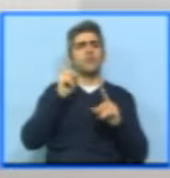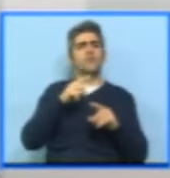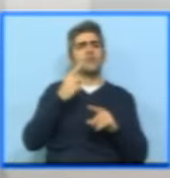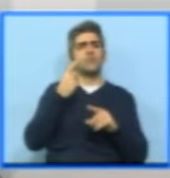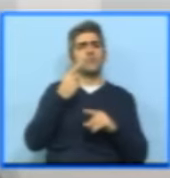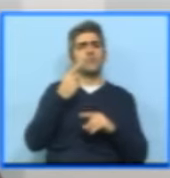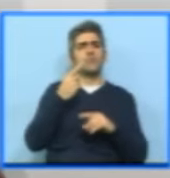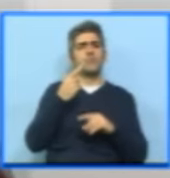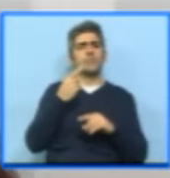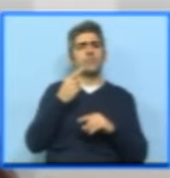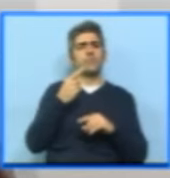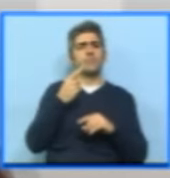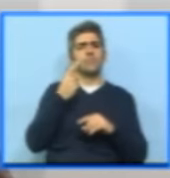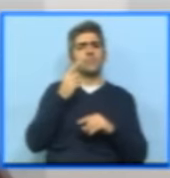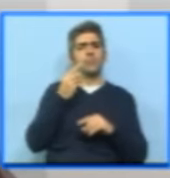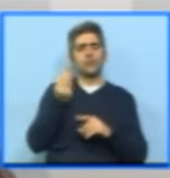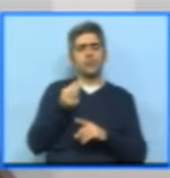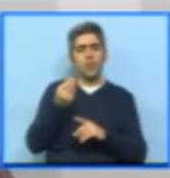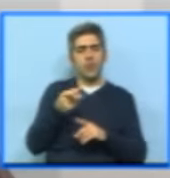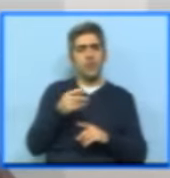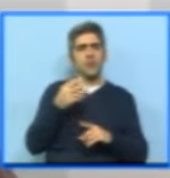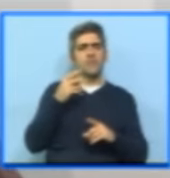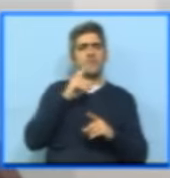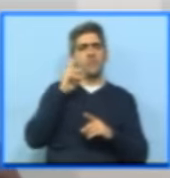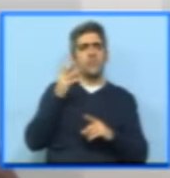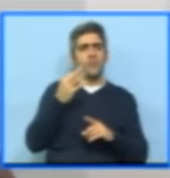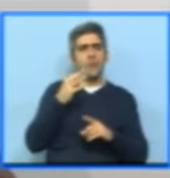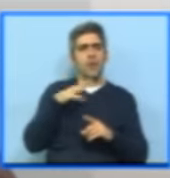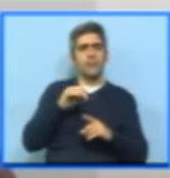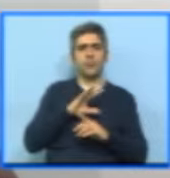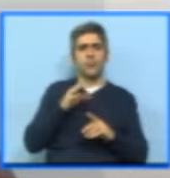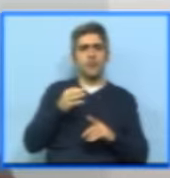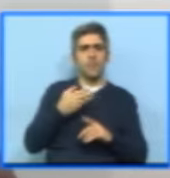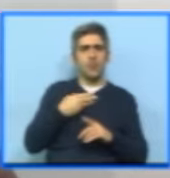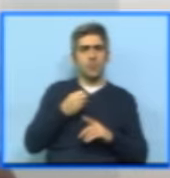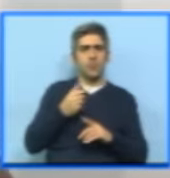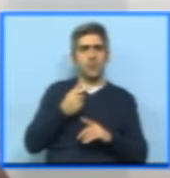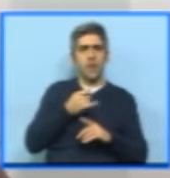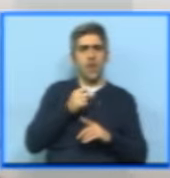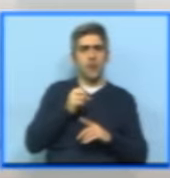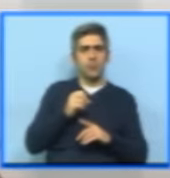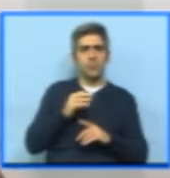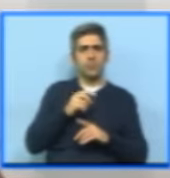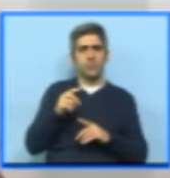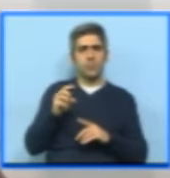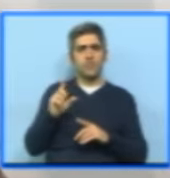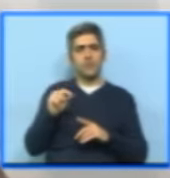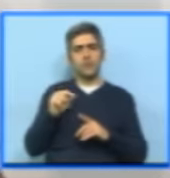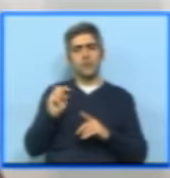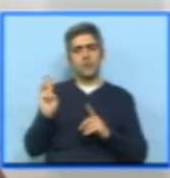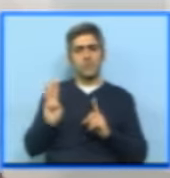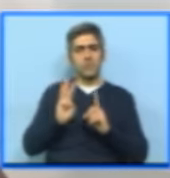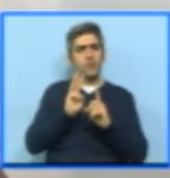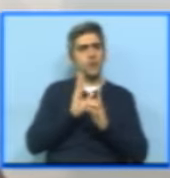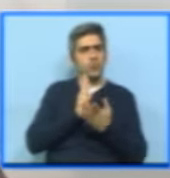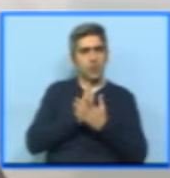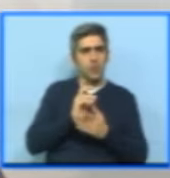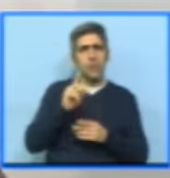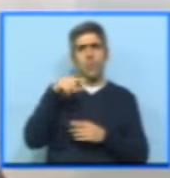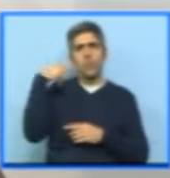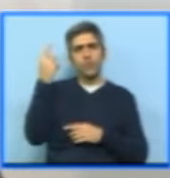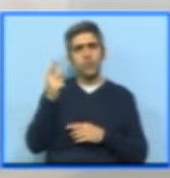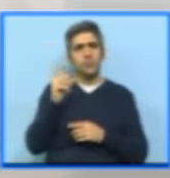adolescente e também só levou o Pedro, o Tiago e o João. no Getsémani também, Pedro,